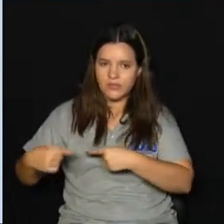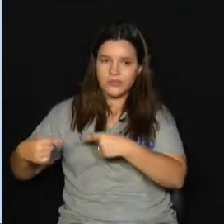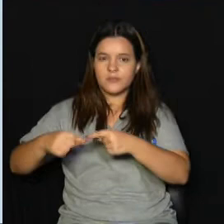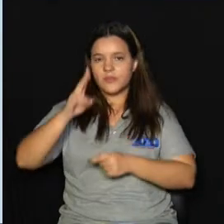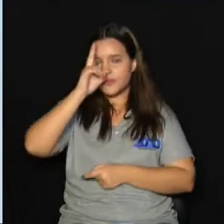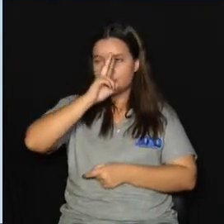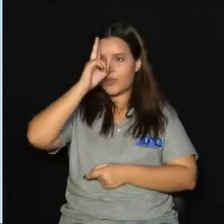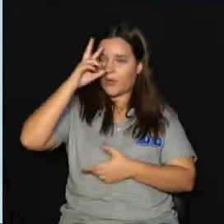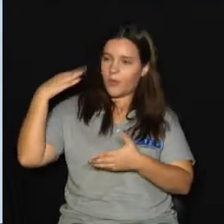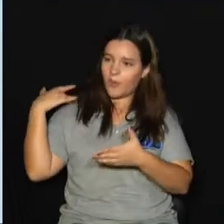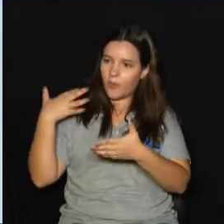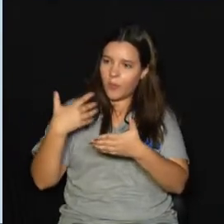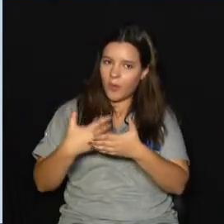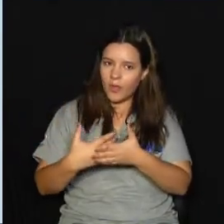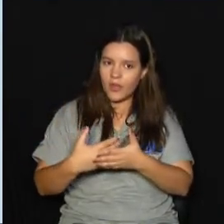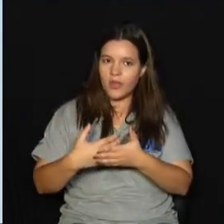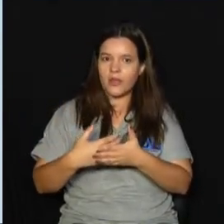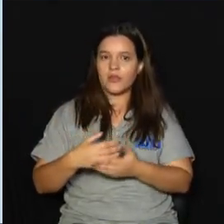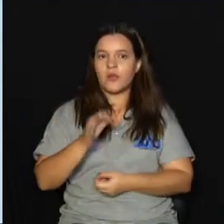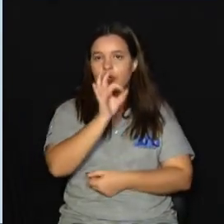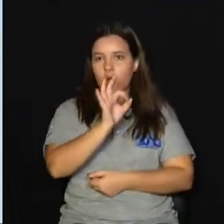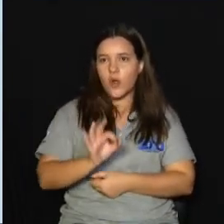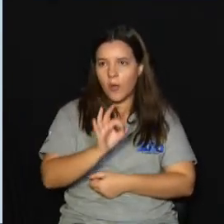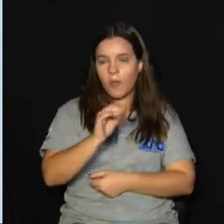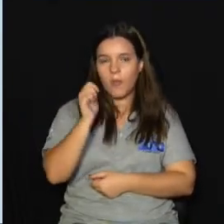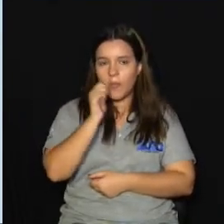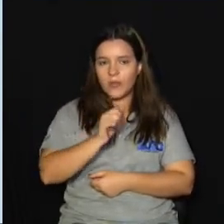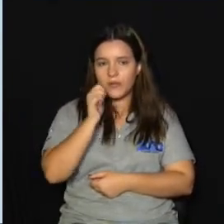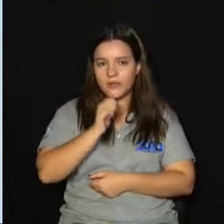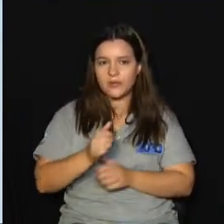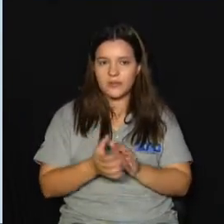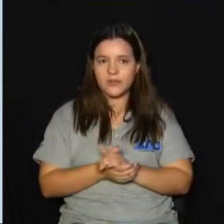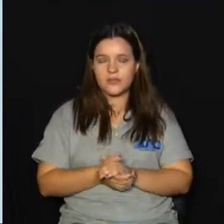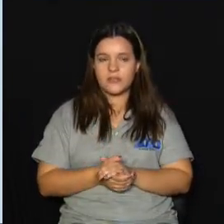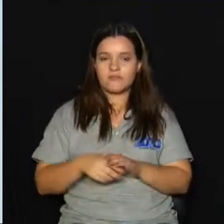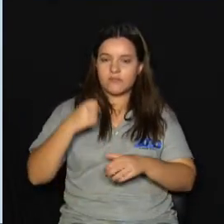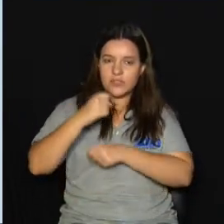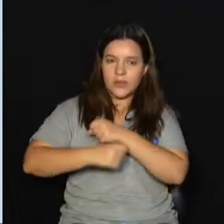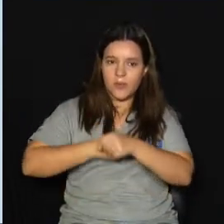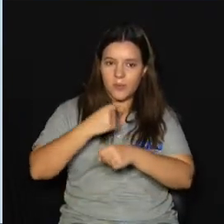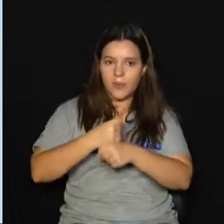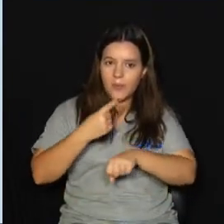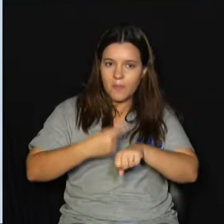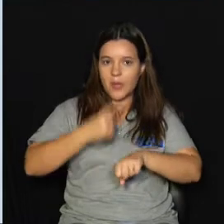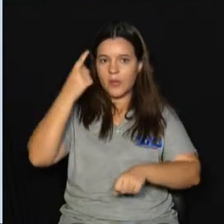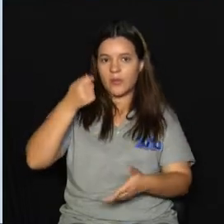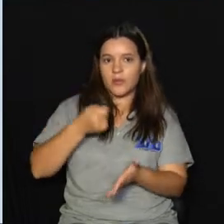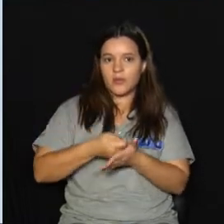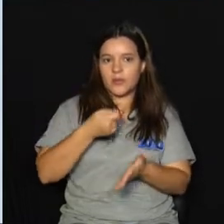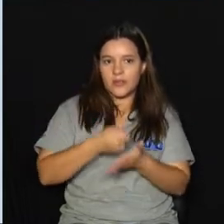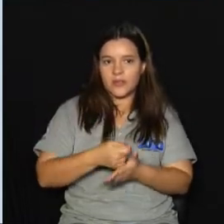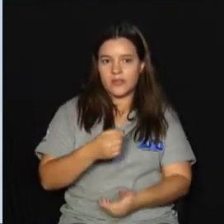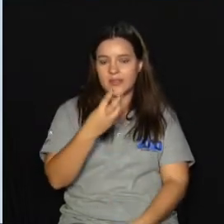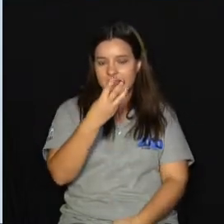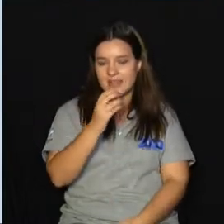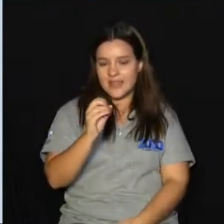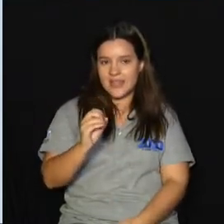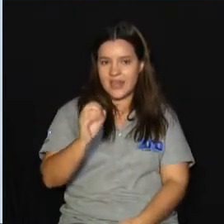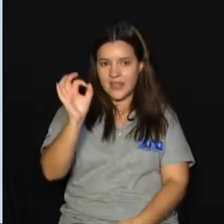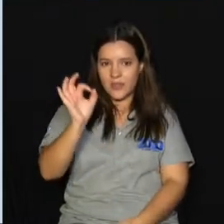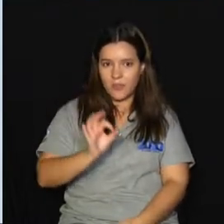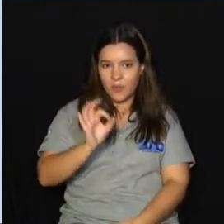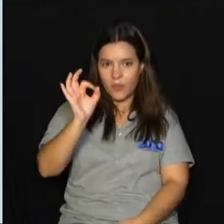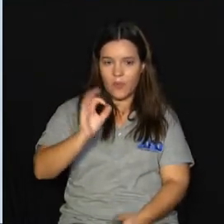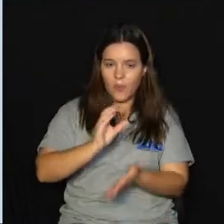historicamente, trazendo as cotas para essas candidaturas de mulheres. Esse ano, pela primeira vez, a gente tem a obrigatoriedade de ter 30% da transferência de